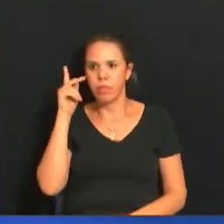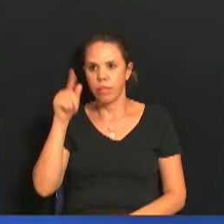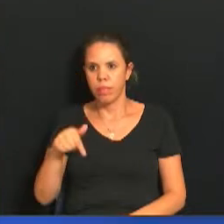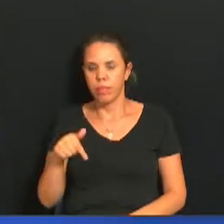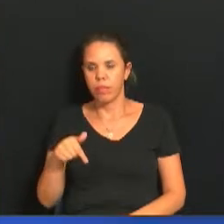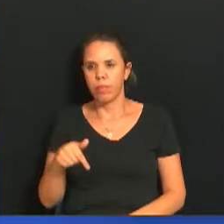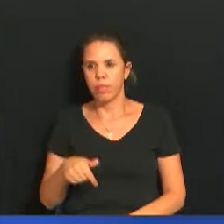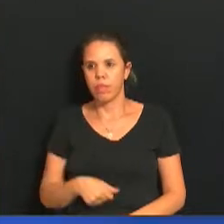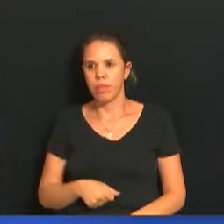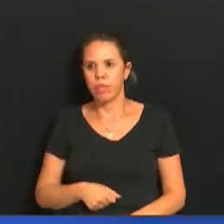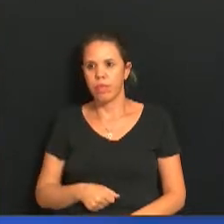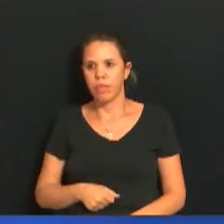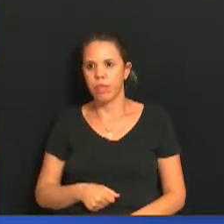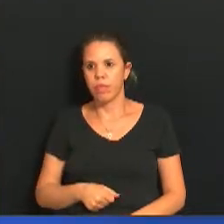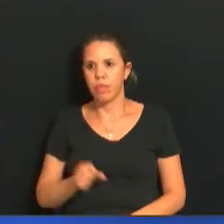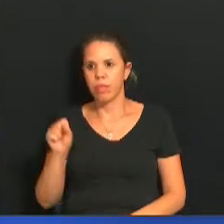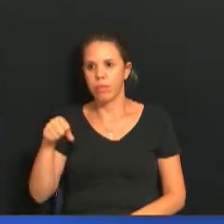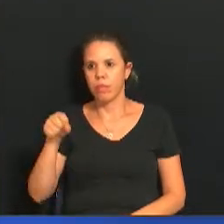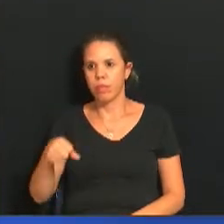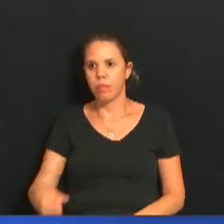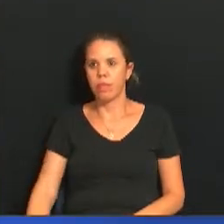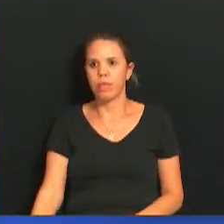mesmo? Sim.